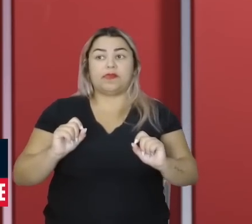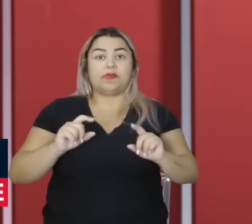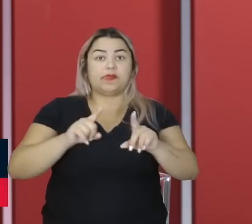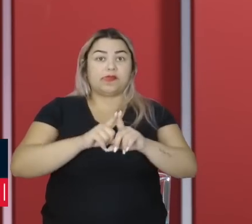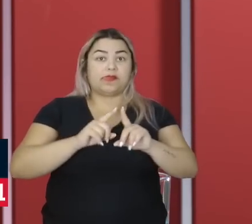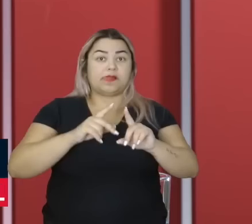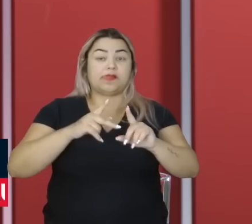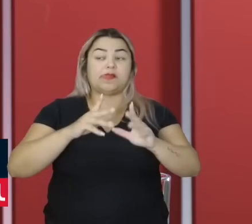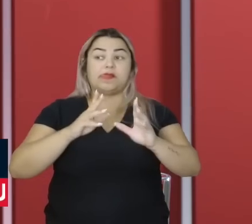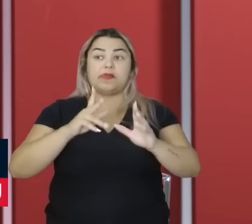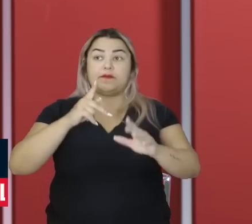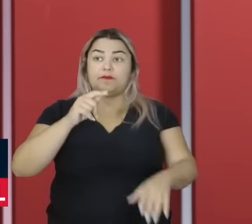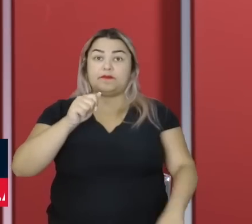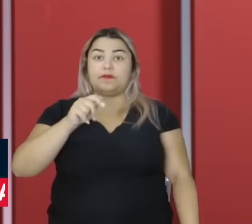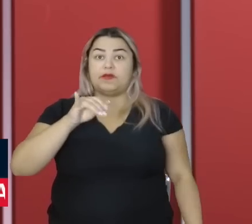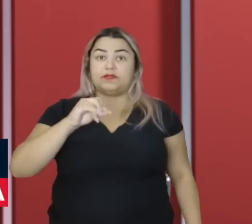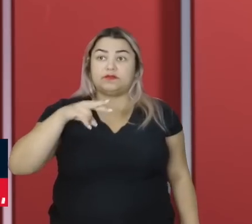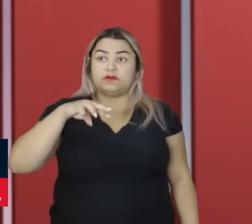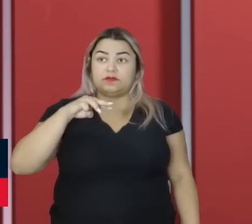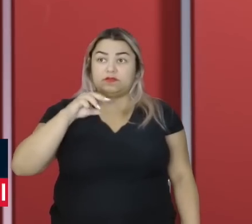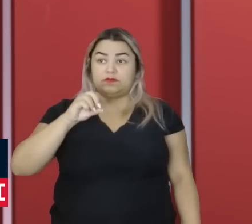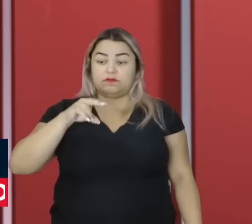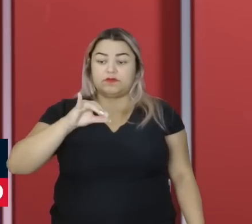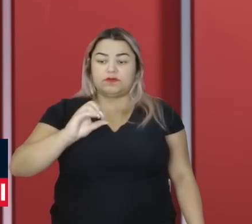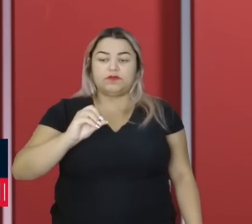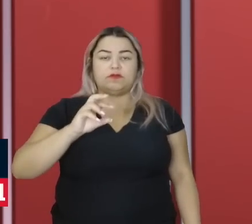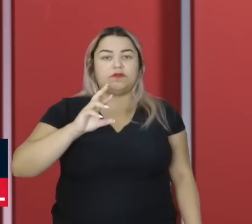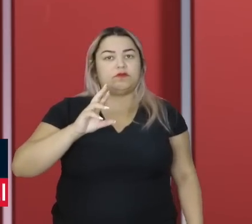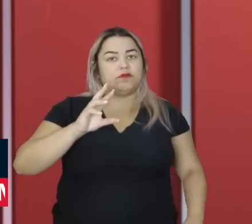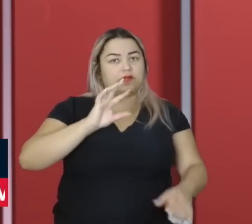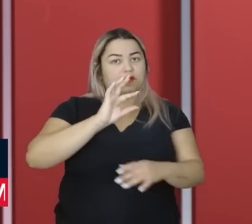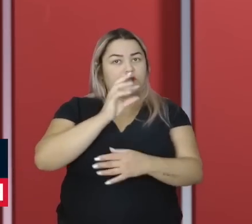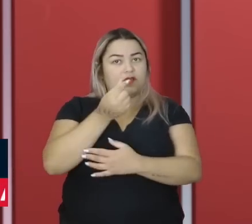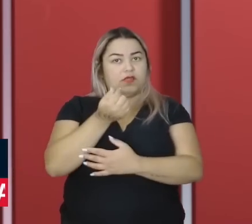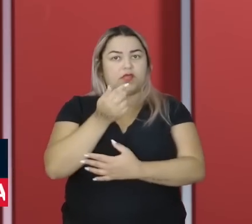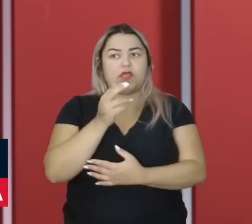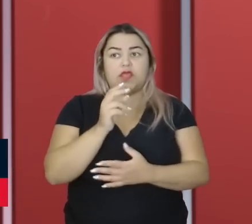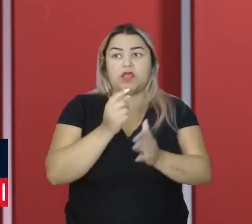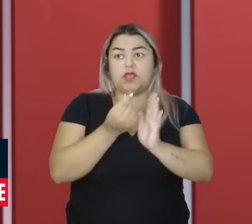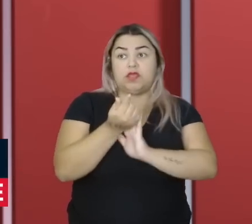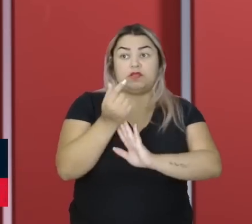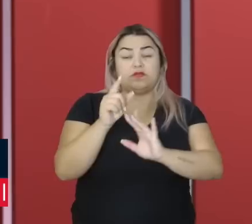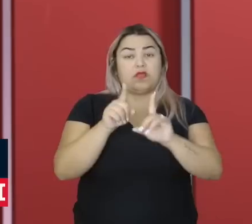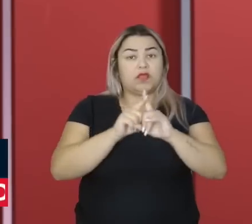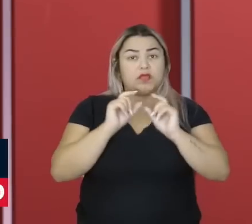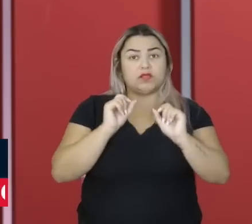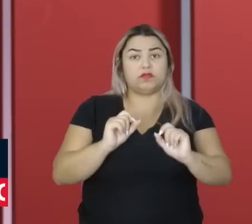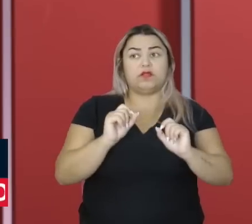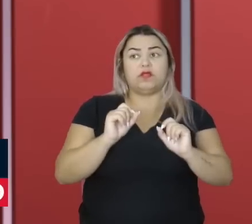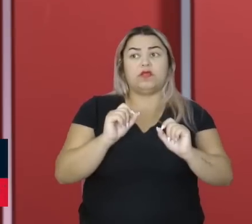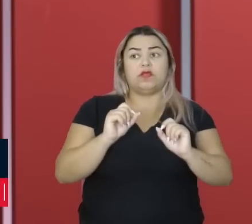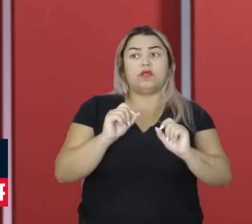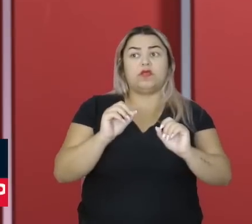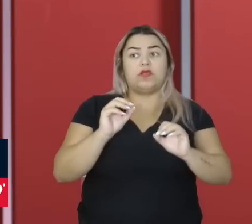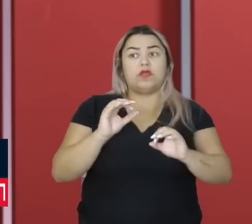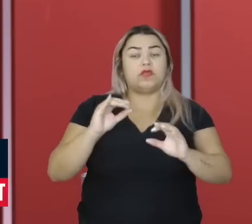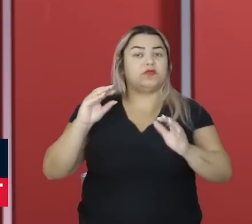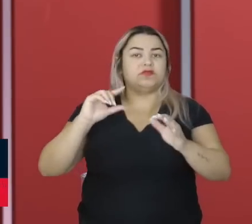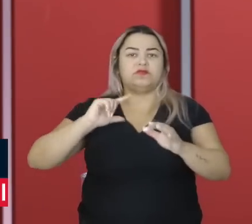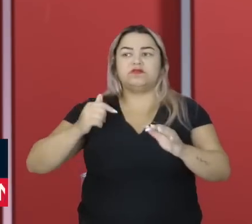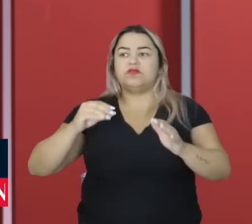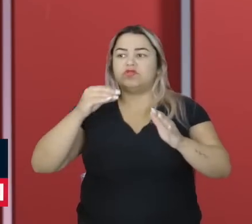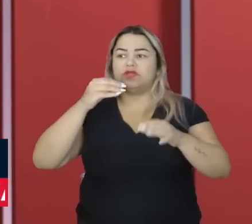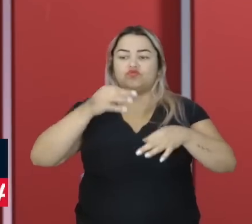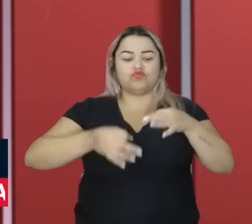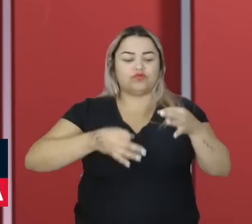patrimônio e renda, porque hoje isso é o que faz com que a gente tenha maior injustiça tributária, uma das maiores injustiças